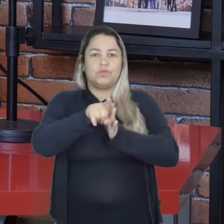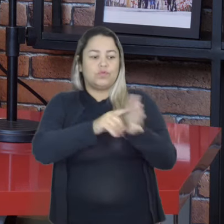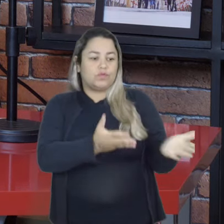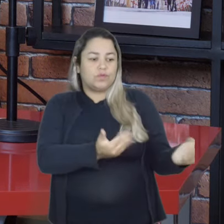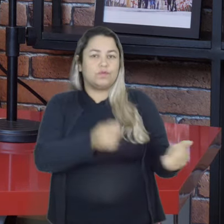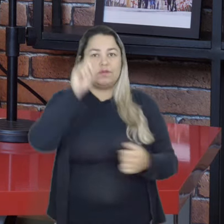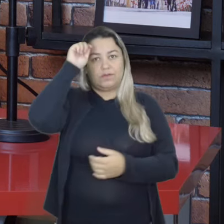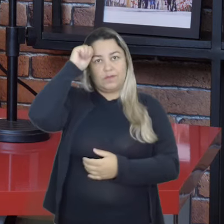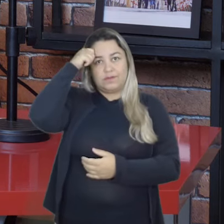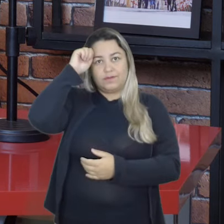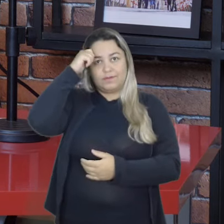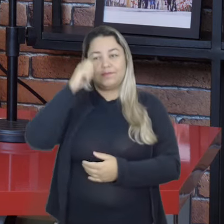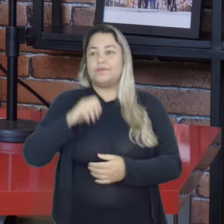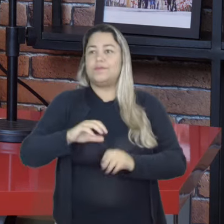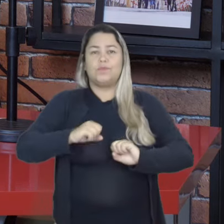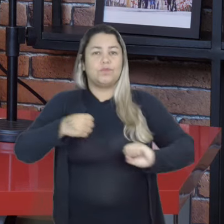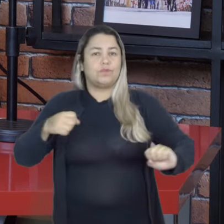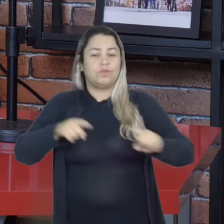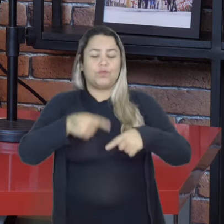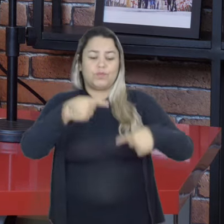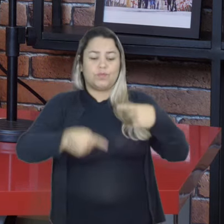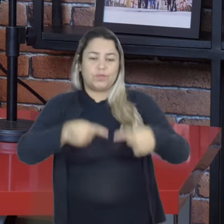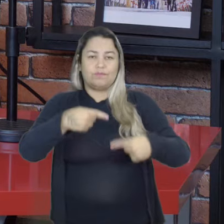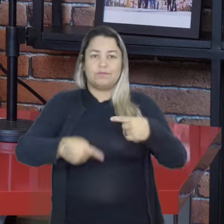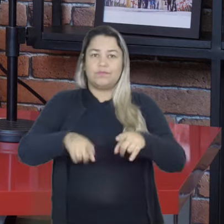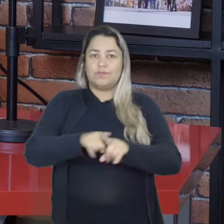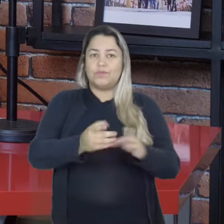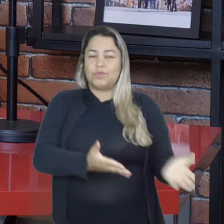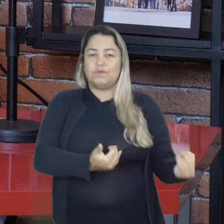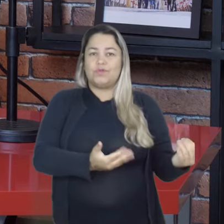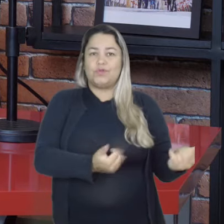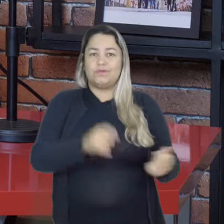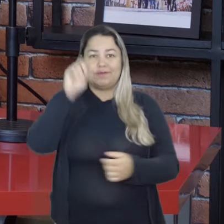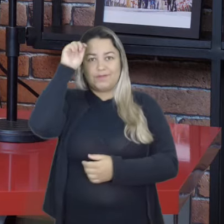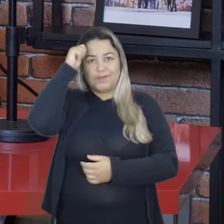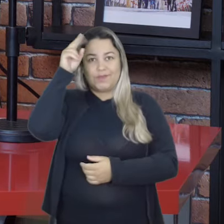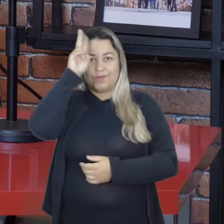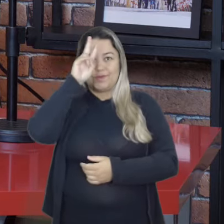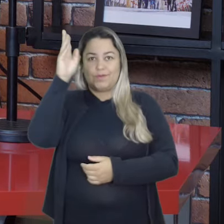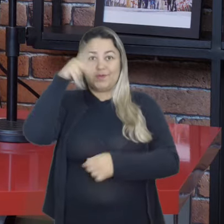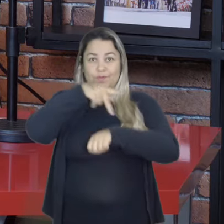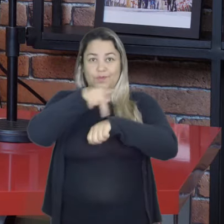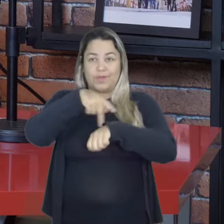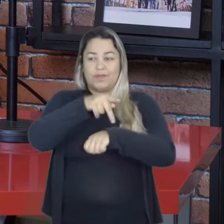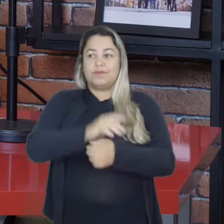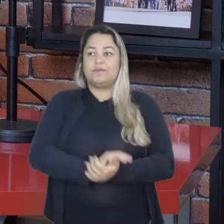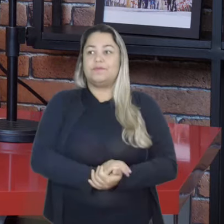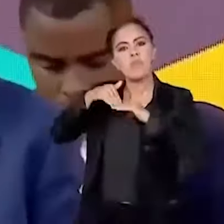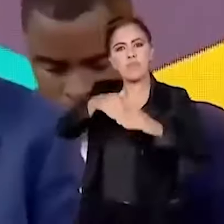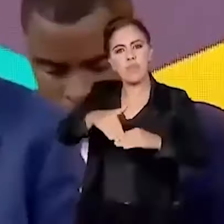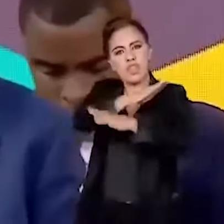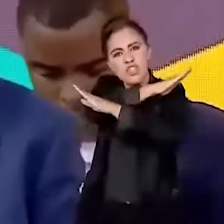de lançamento do Plano Juventude Negra Viva, o maior pacote de políticas públicas para a juventude negra da história do